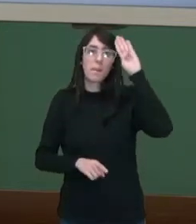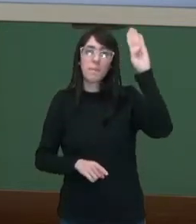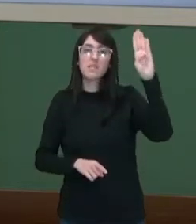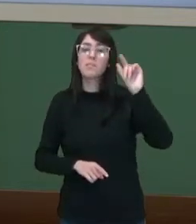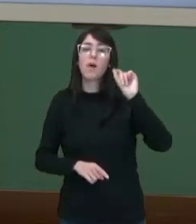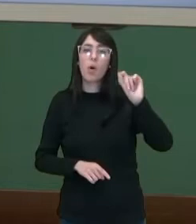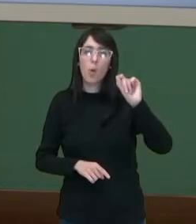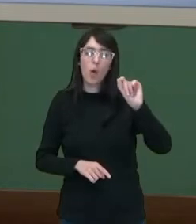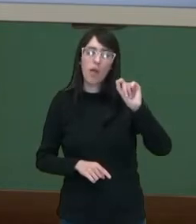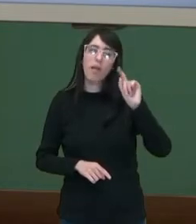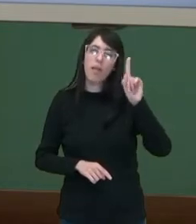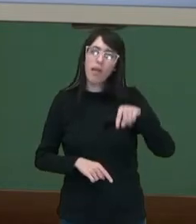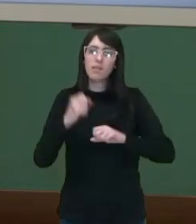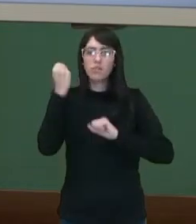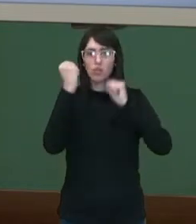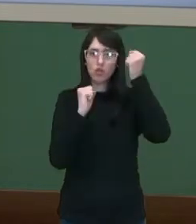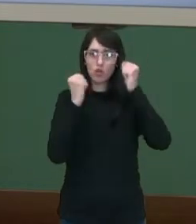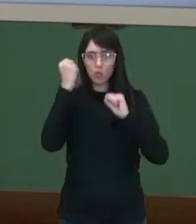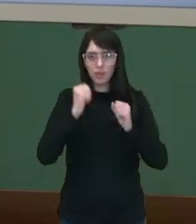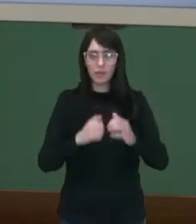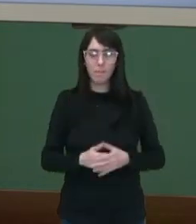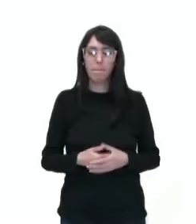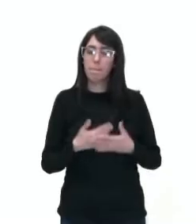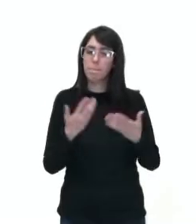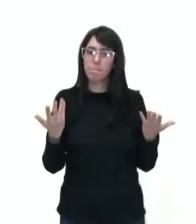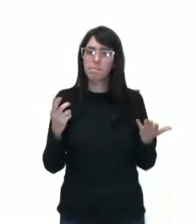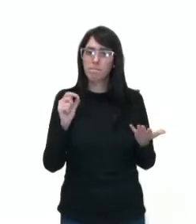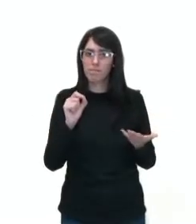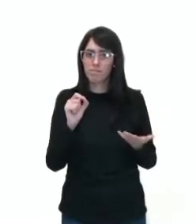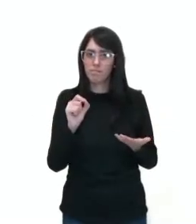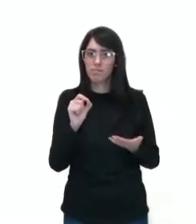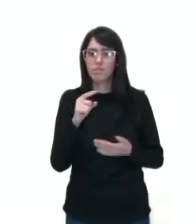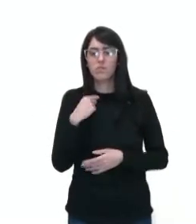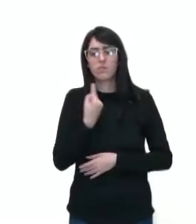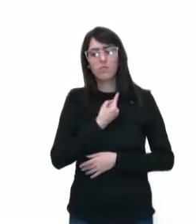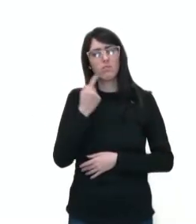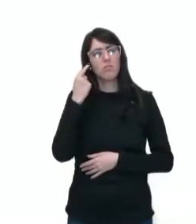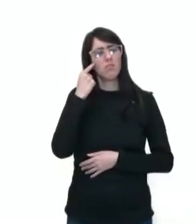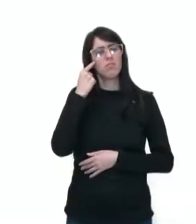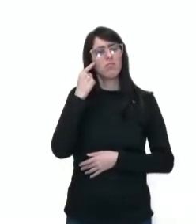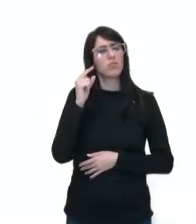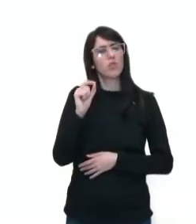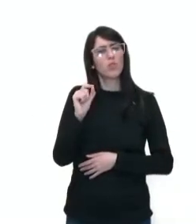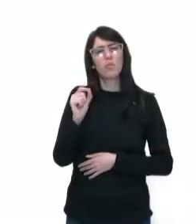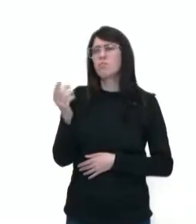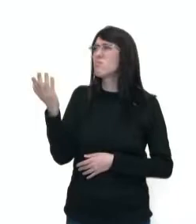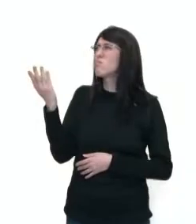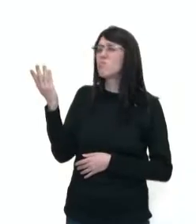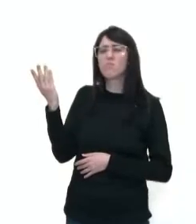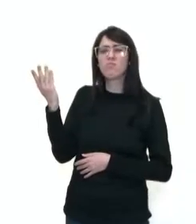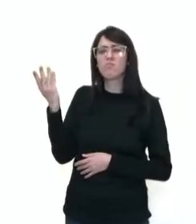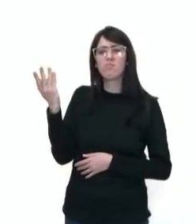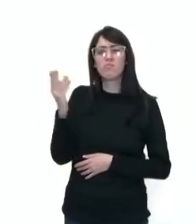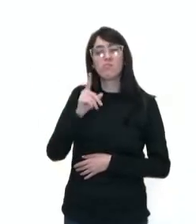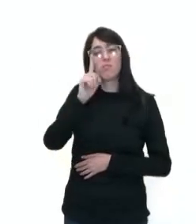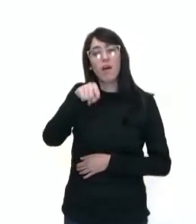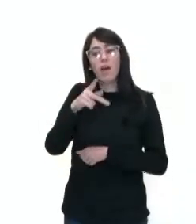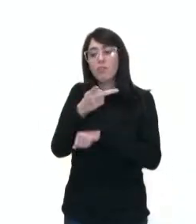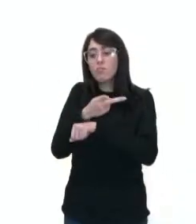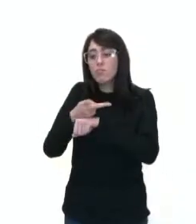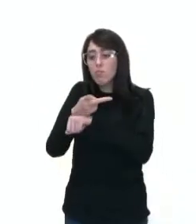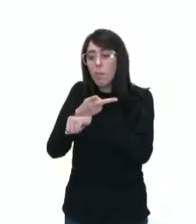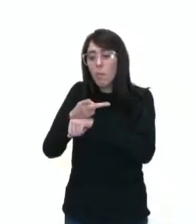para a indústria. Nesse sentido, pensamos então, o que é a mineração? É caracterizada pela exploração